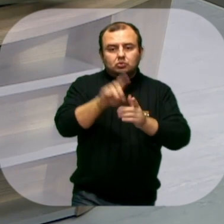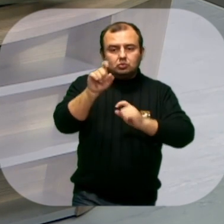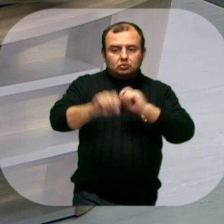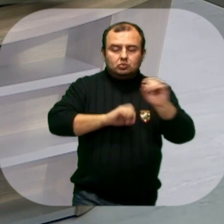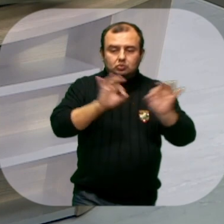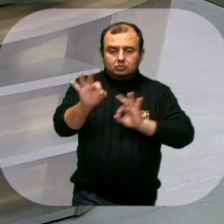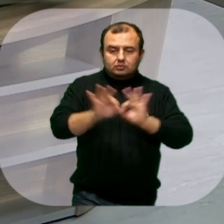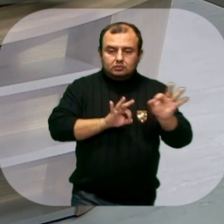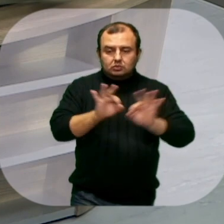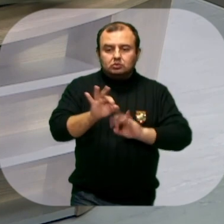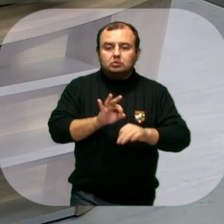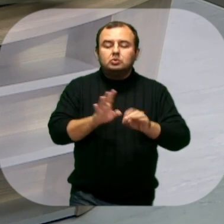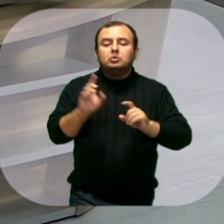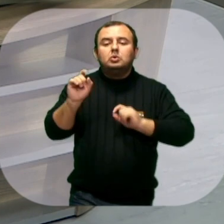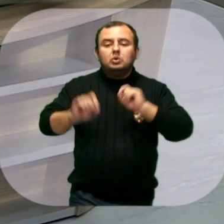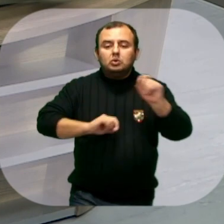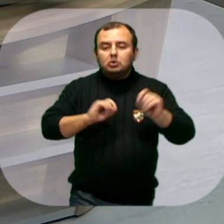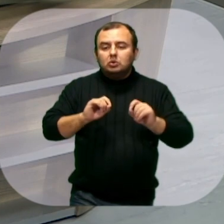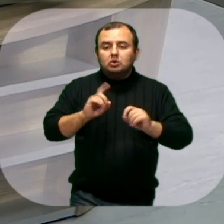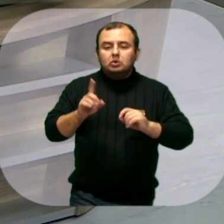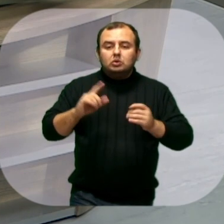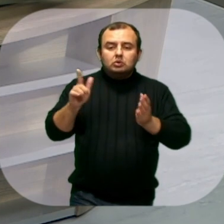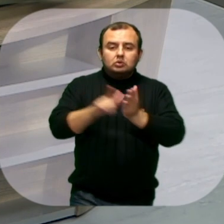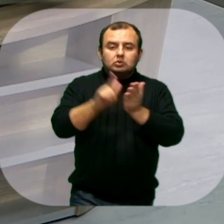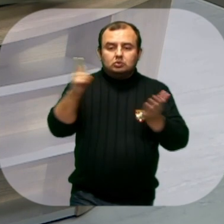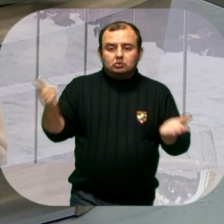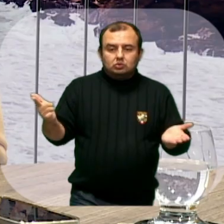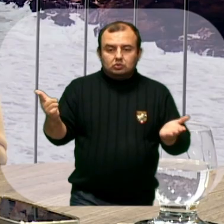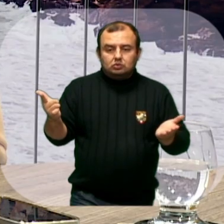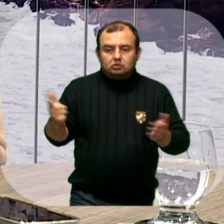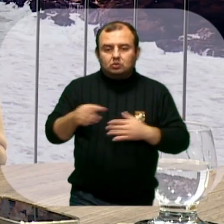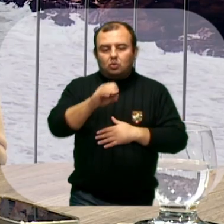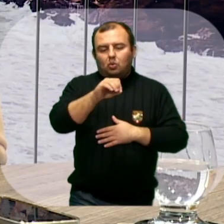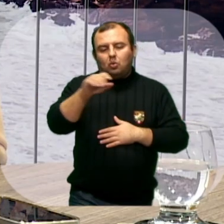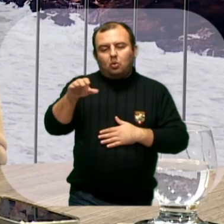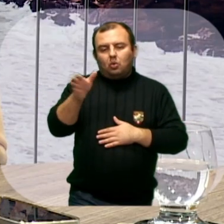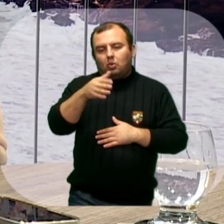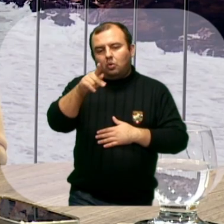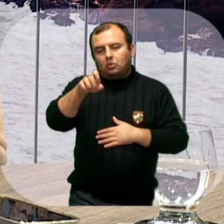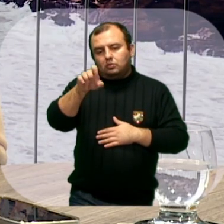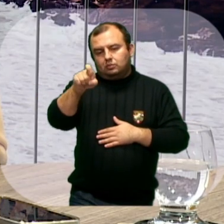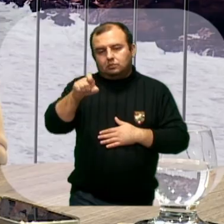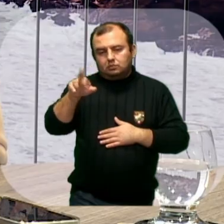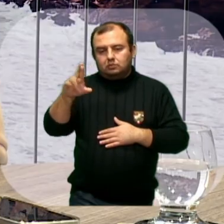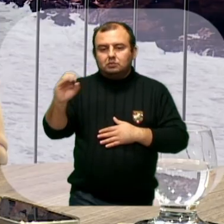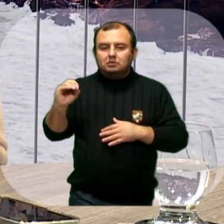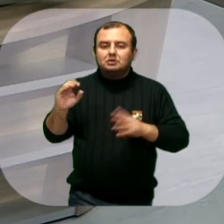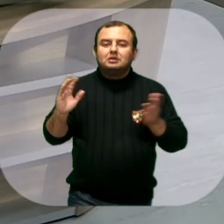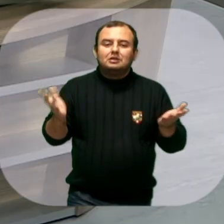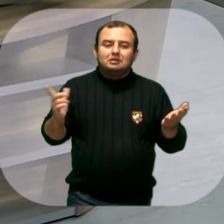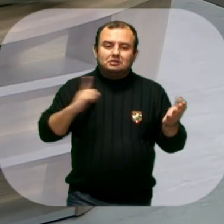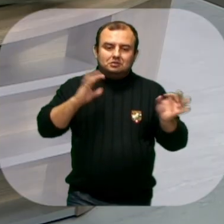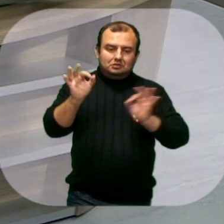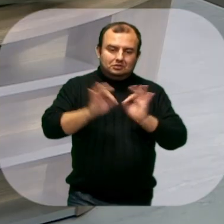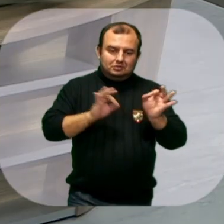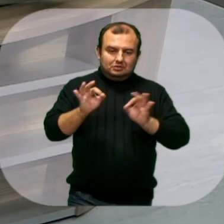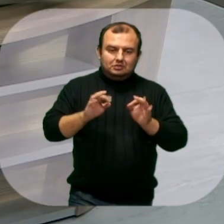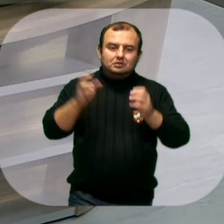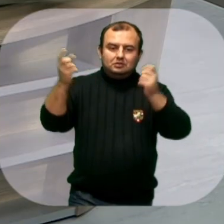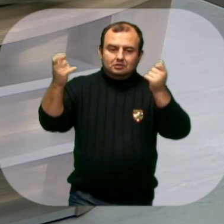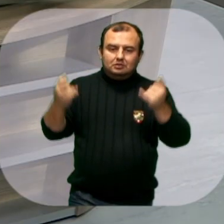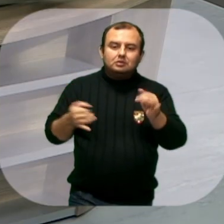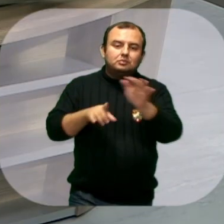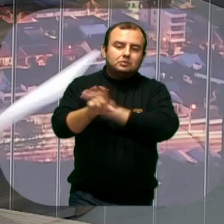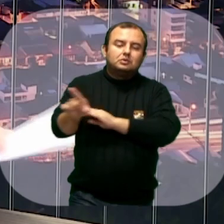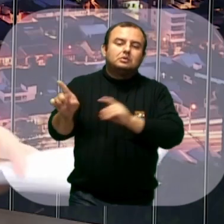nós montamos, elaboramos um jornal chamado de O Peixeiro. Então, eu já tinha até programado para te